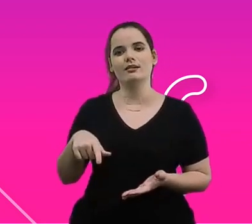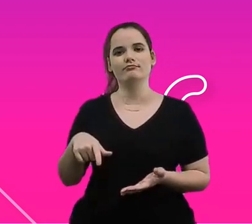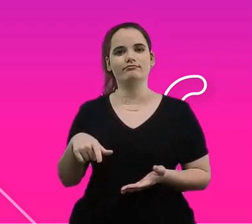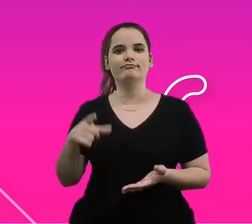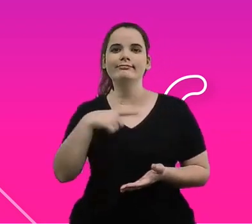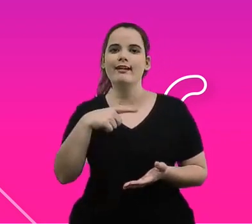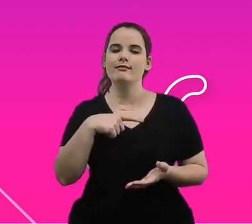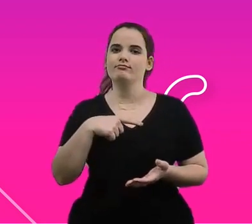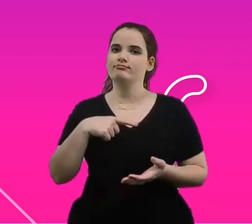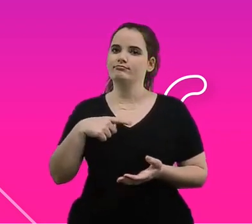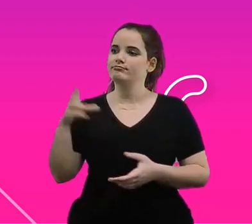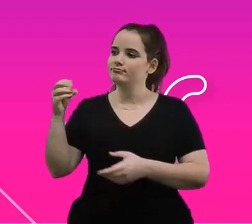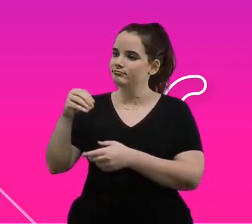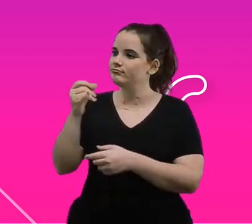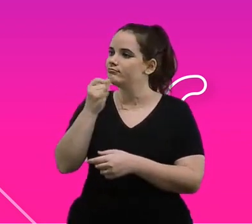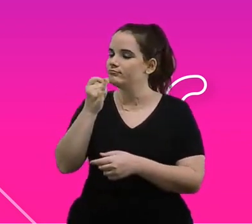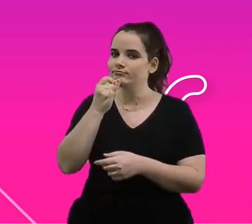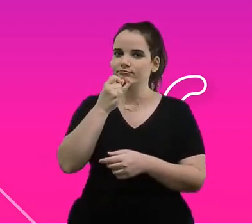Estamos sim, Luz.